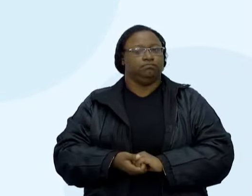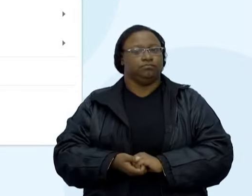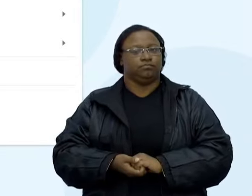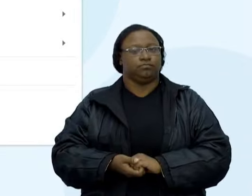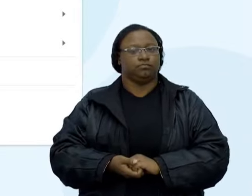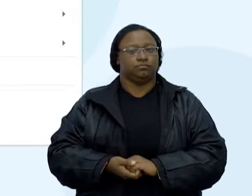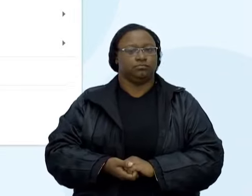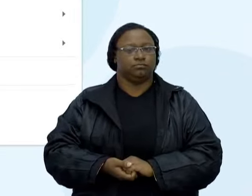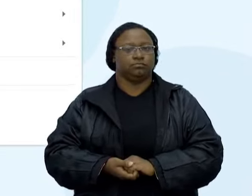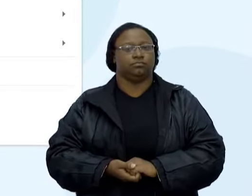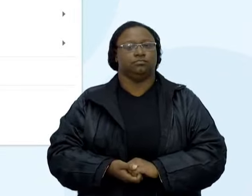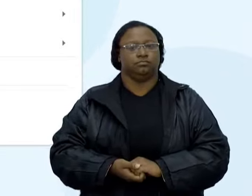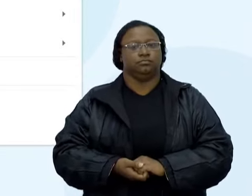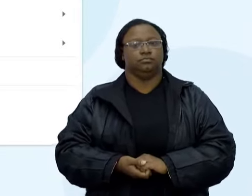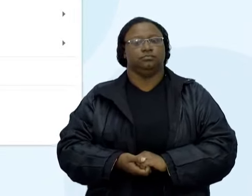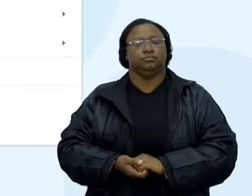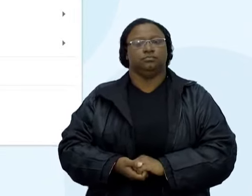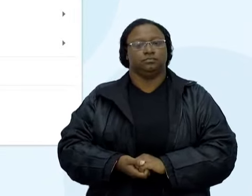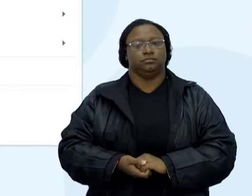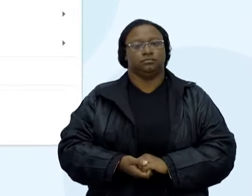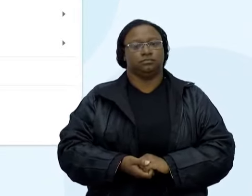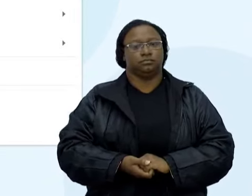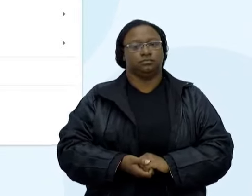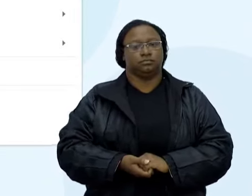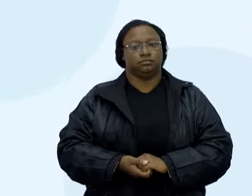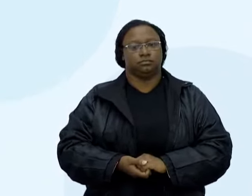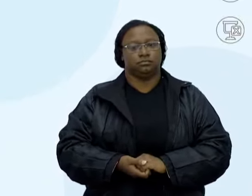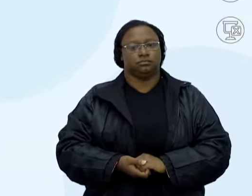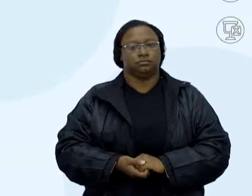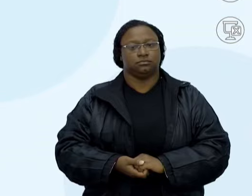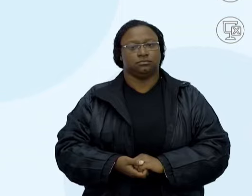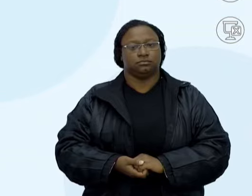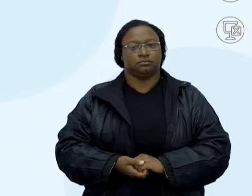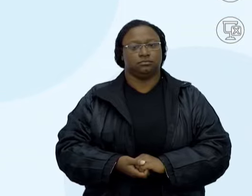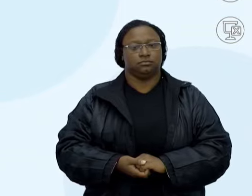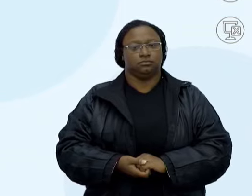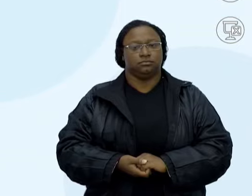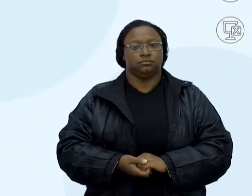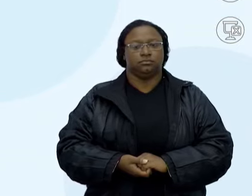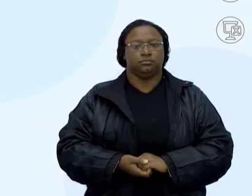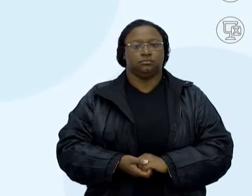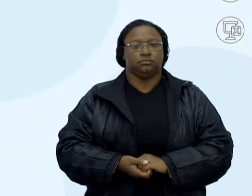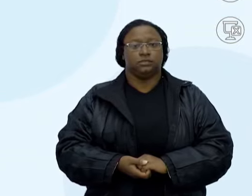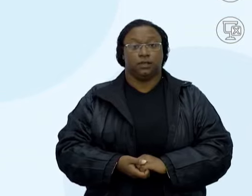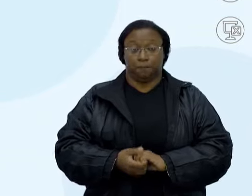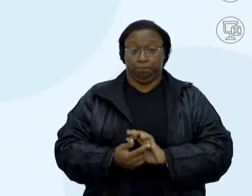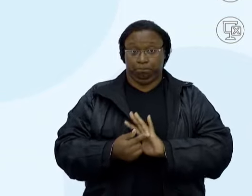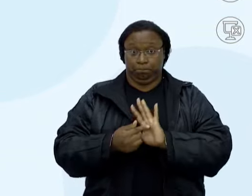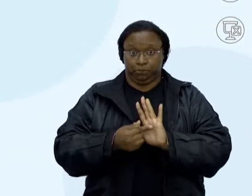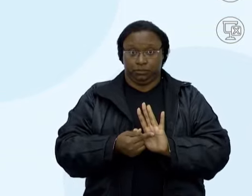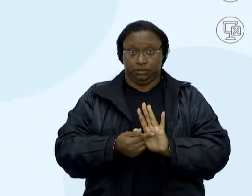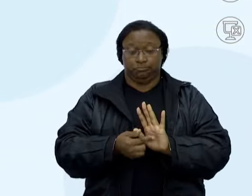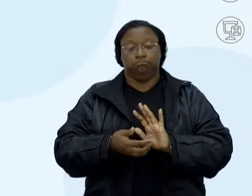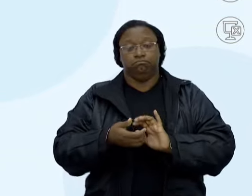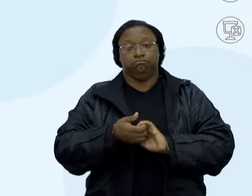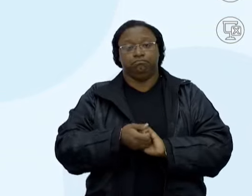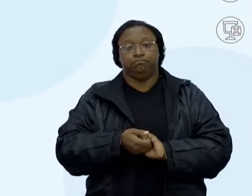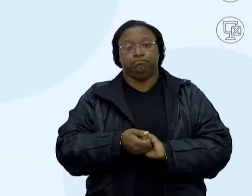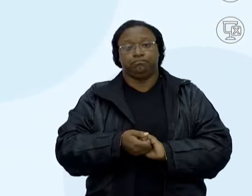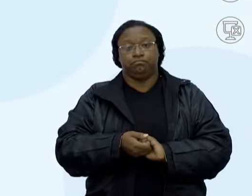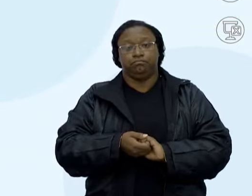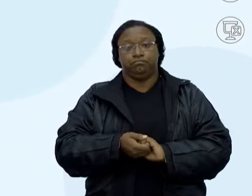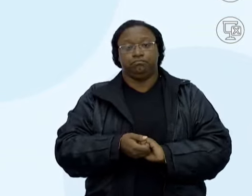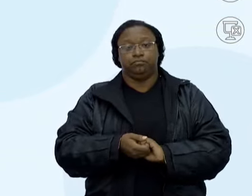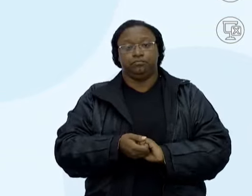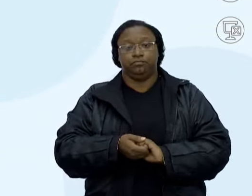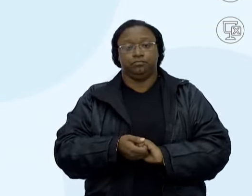3,5 metros. O que vocês acham, hein? Porque, veja só, se eu usar Não,